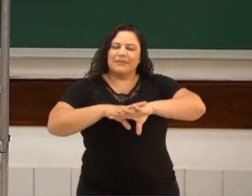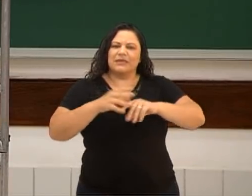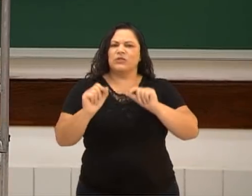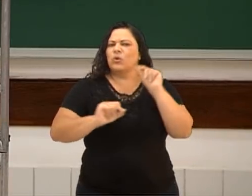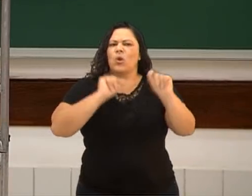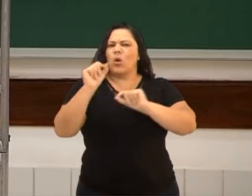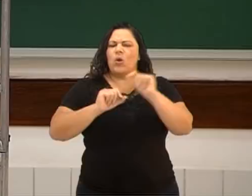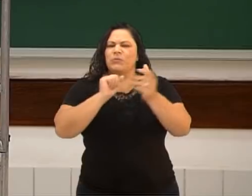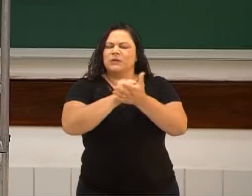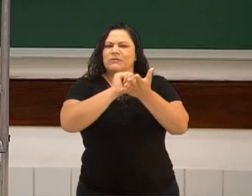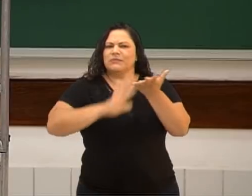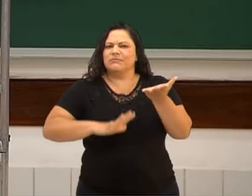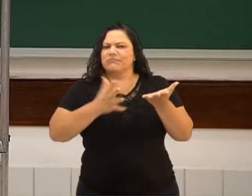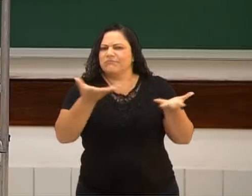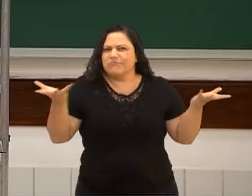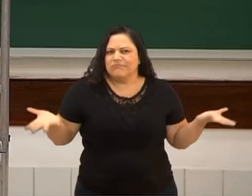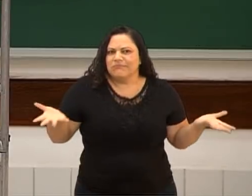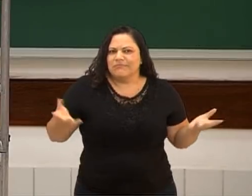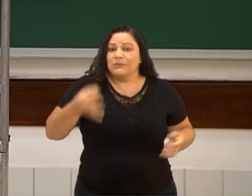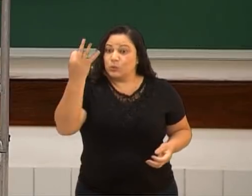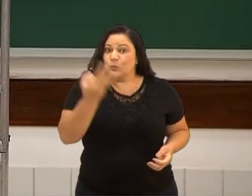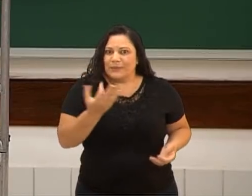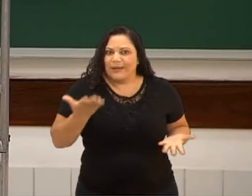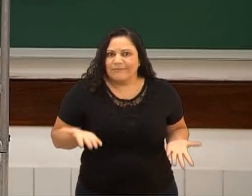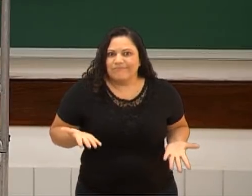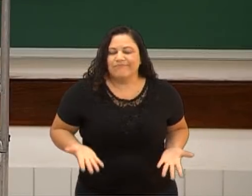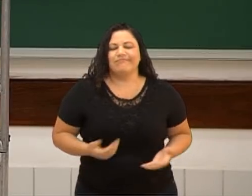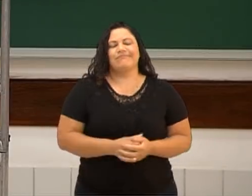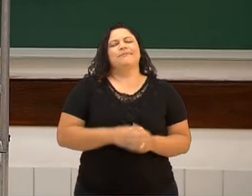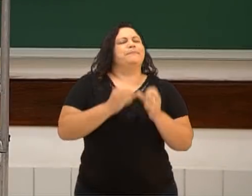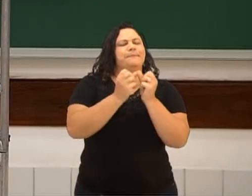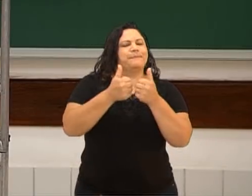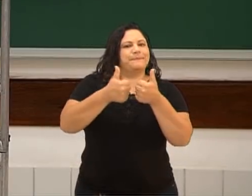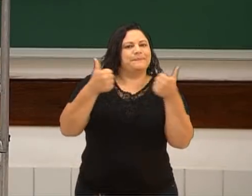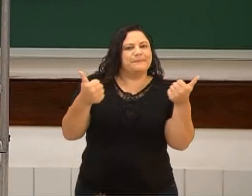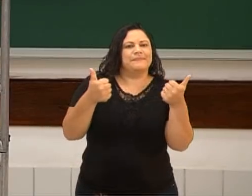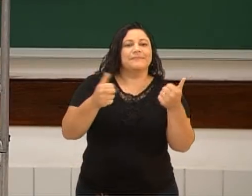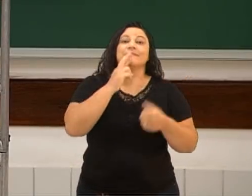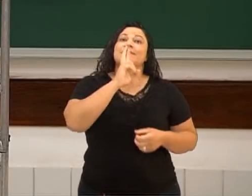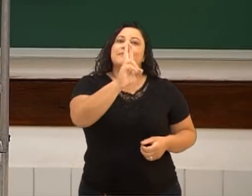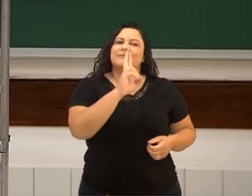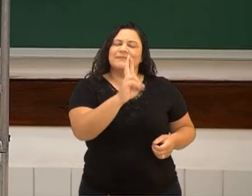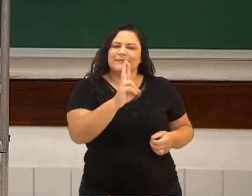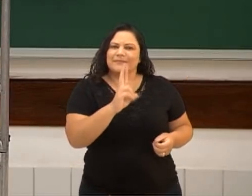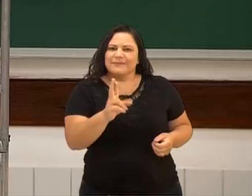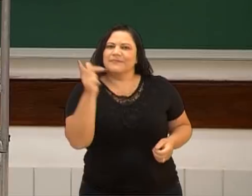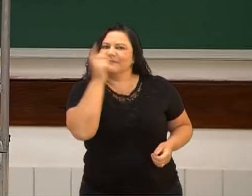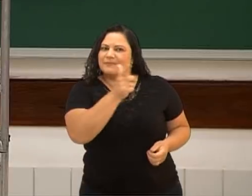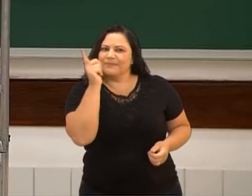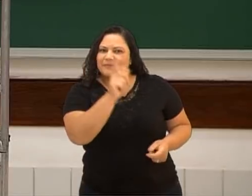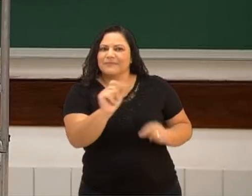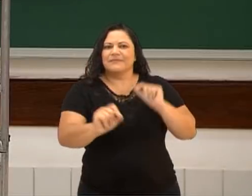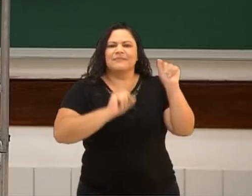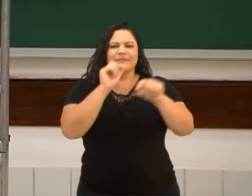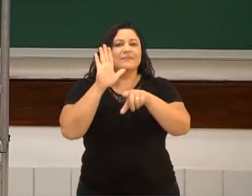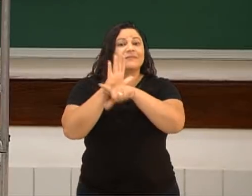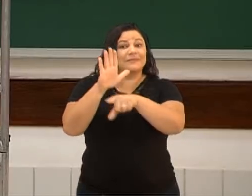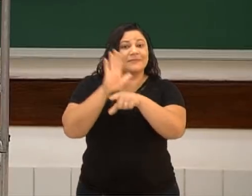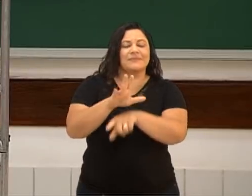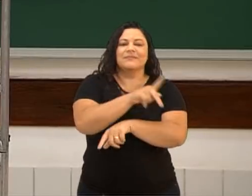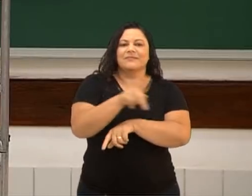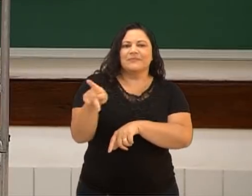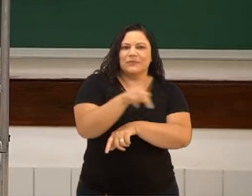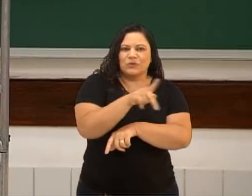são as atividades de vocês? Tudo certo? Beleza, não estão? Resolvendo, conseguindo resolver, buscando auxílio com os seus